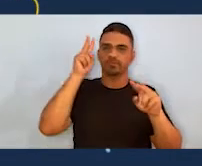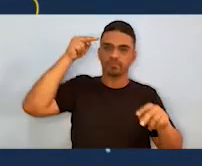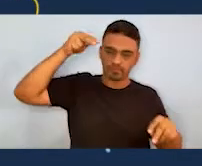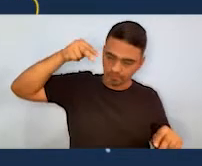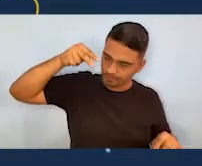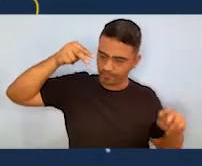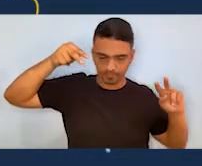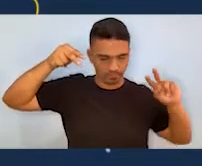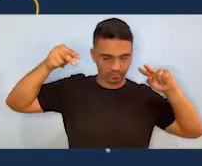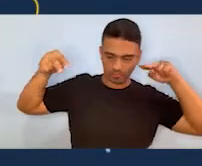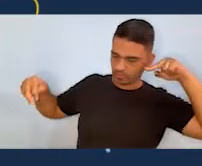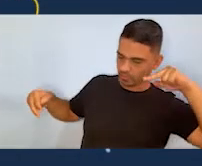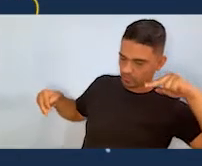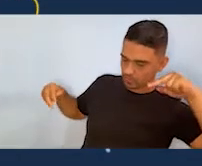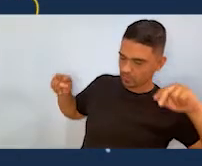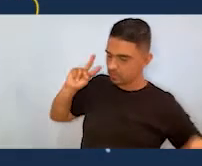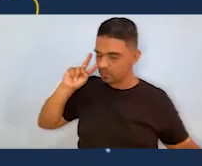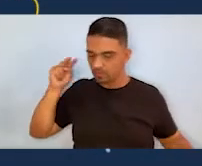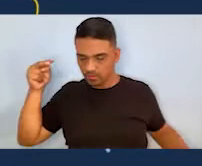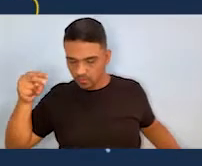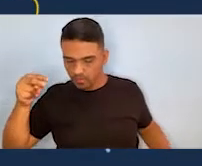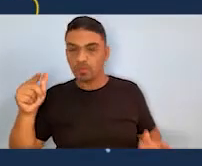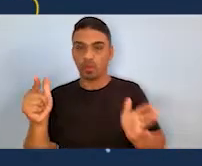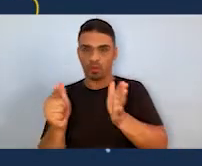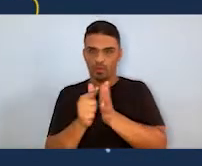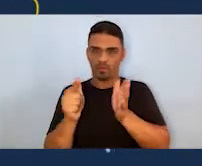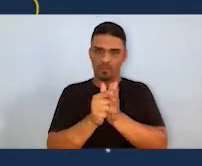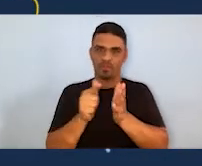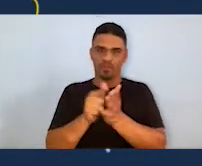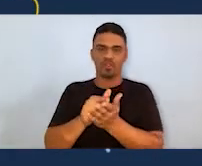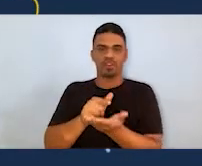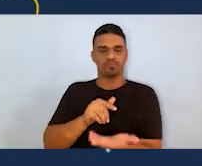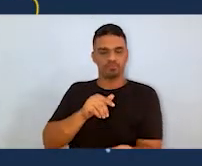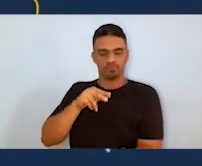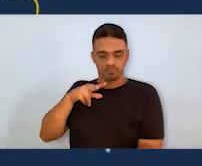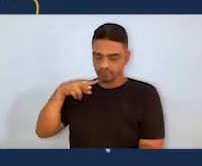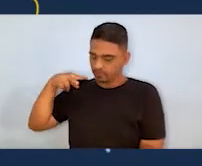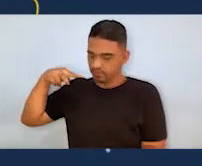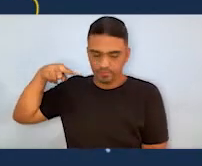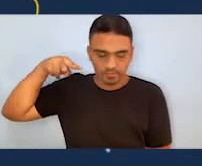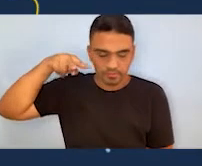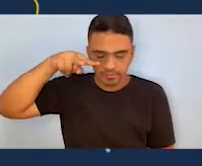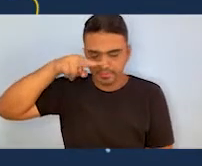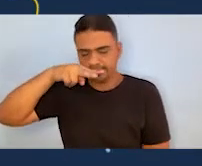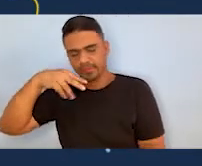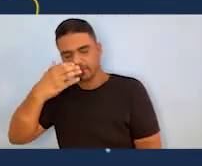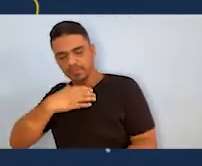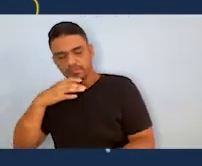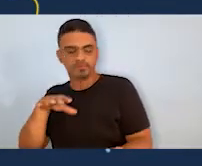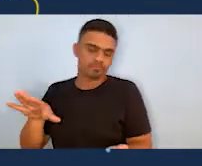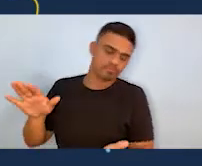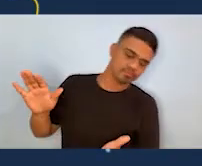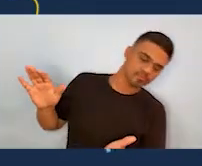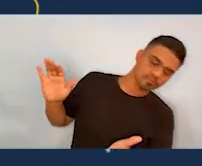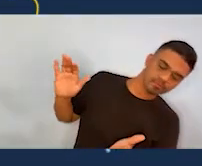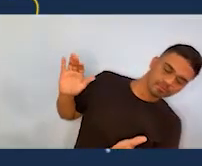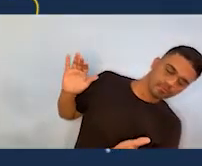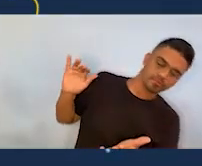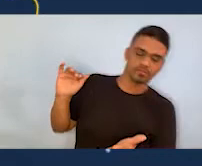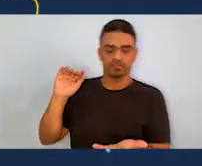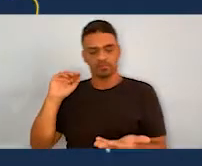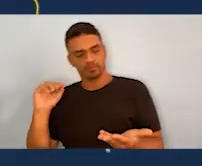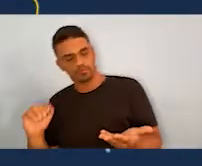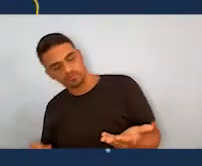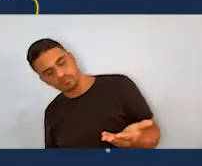de cima, meio de lado, com a folhinha em cima, então daria para dar um pouquinho mais de noção de volume. Mas quando algo está visto de